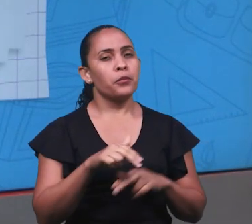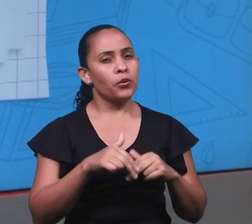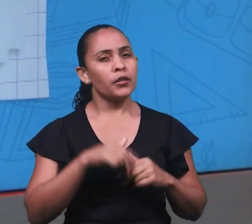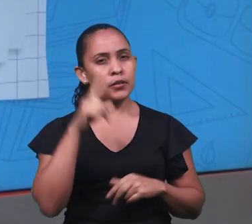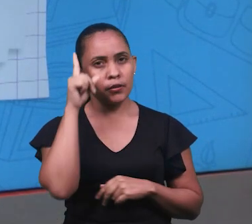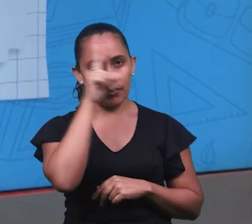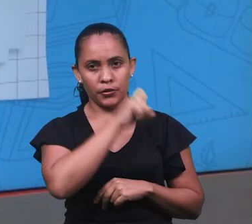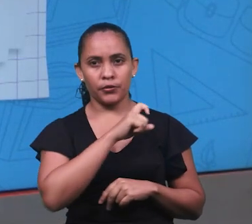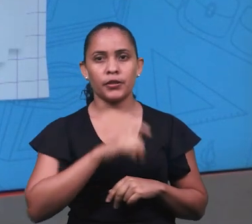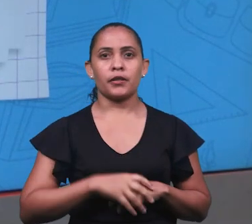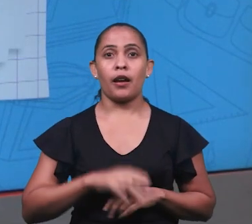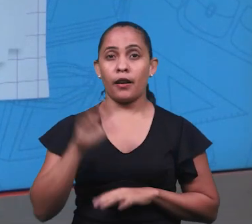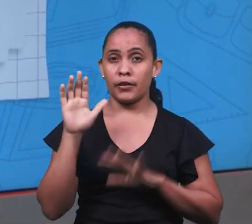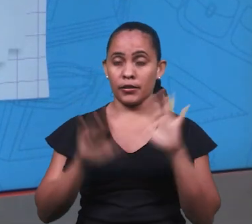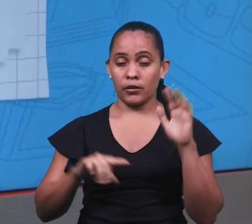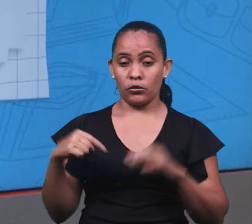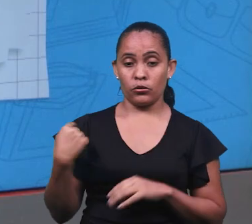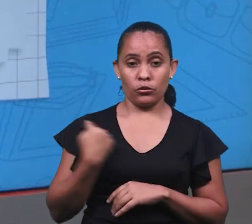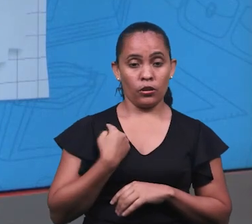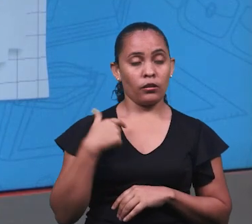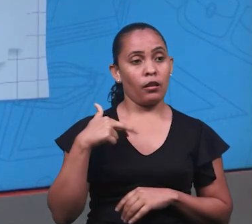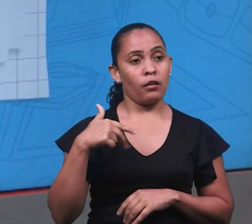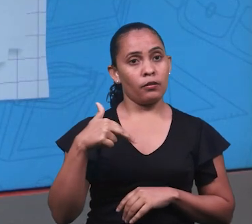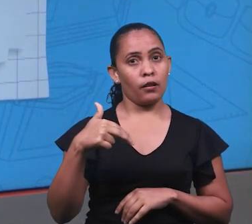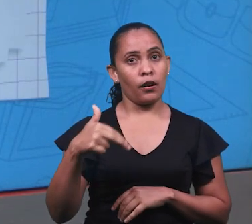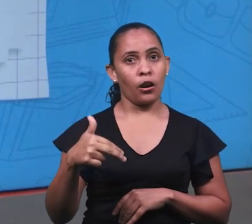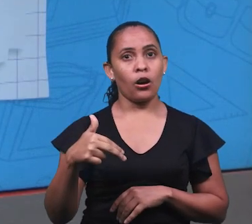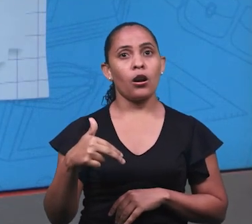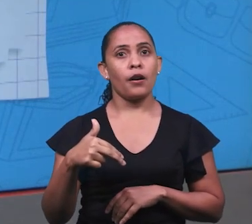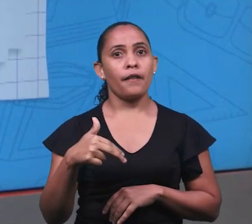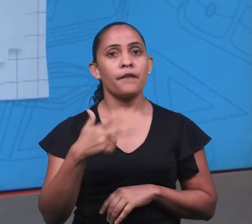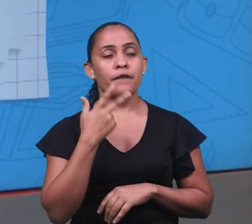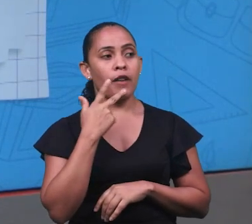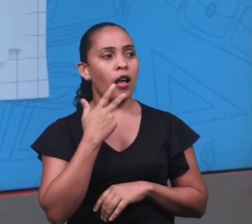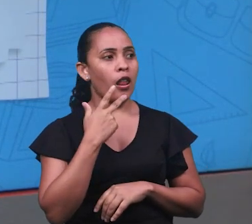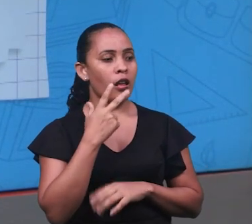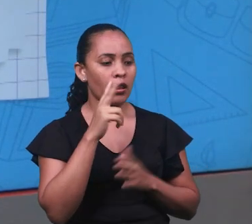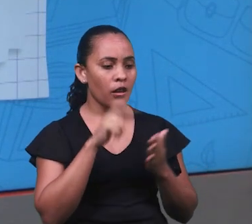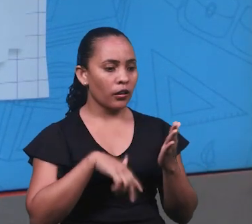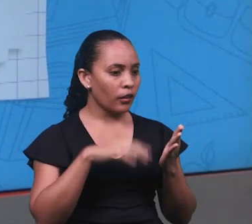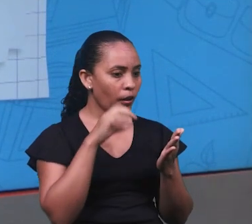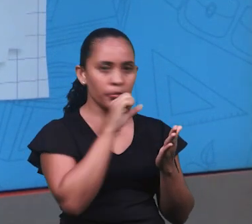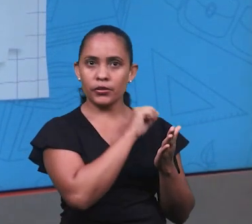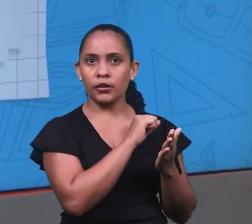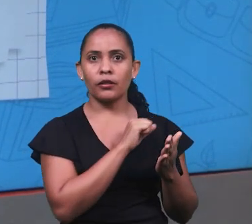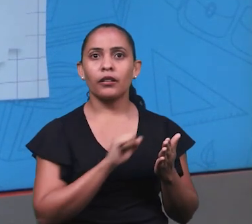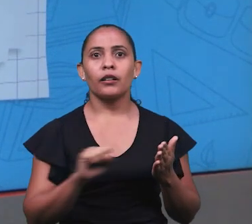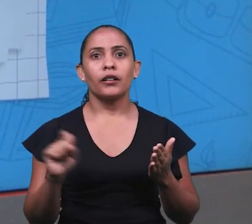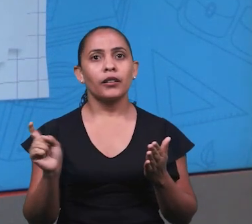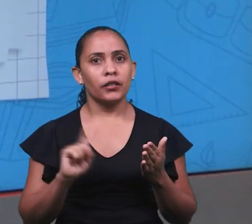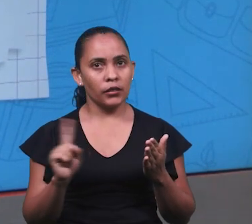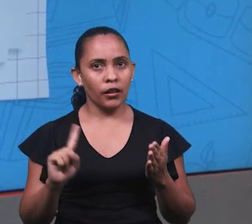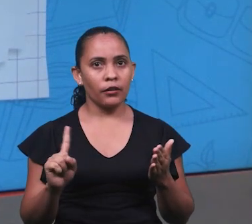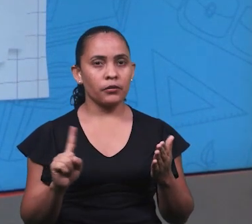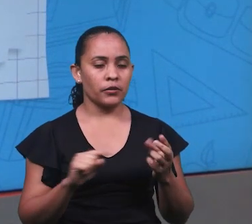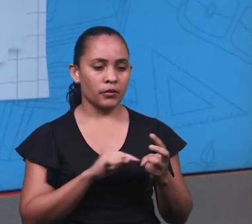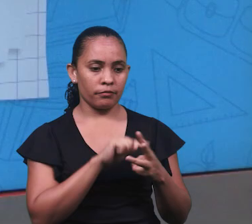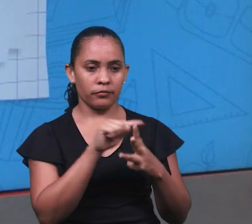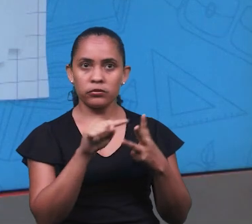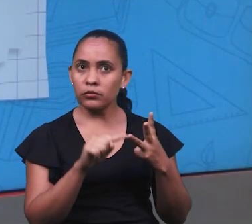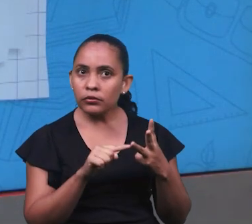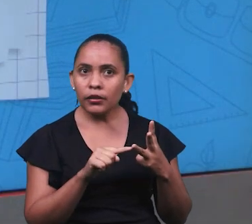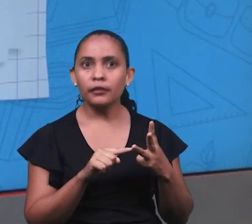né? Às vezes a gente está andando pelo corredor da escola, o aluno fala assim, Ana Paula, lê aqui rapidinho. Não é nunca rapidinho, porque são 5